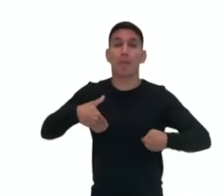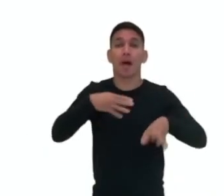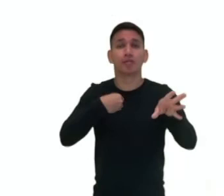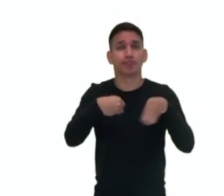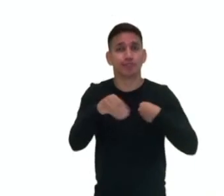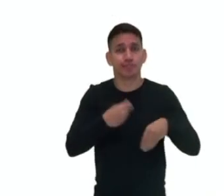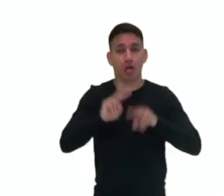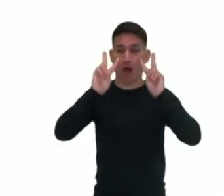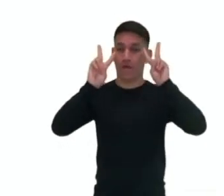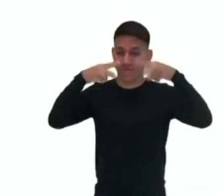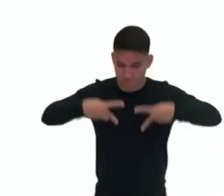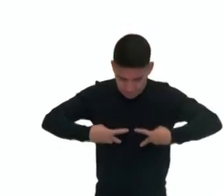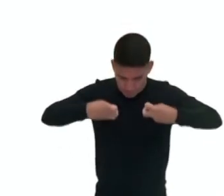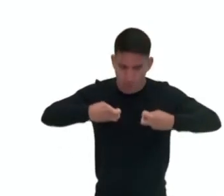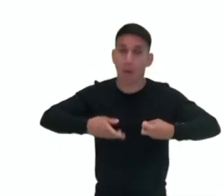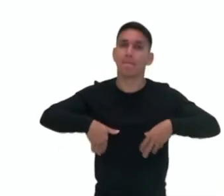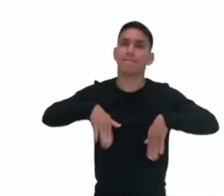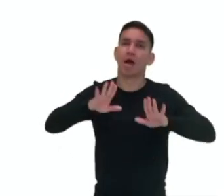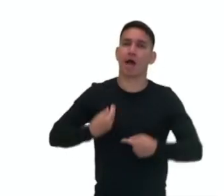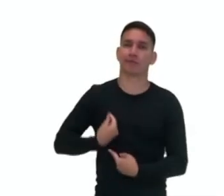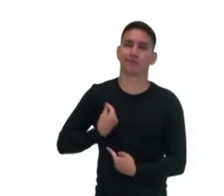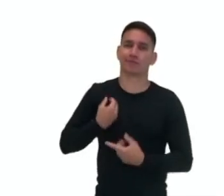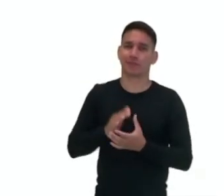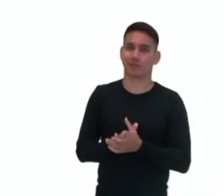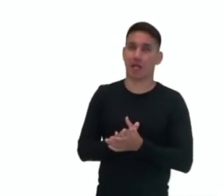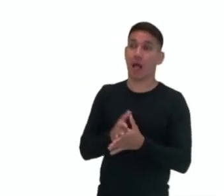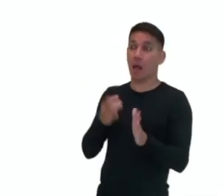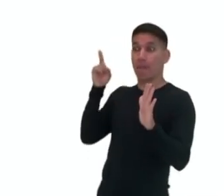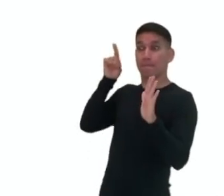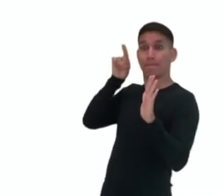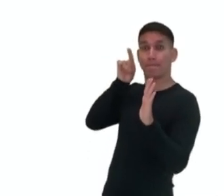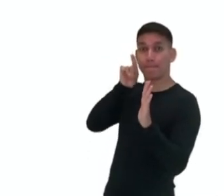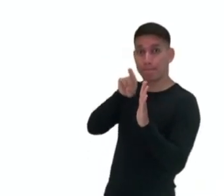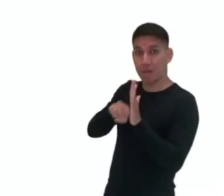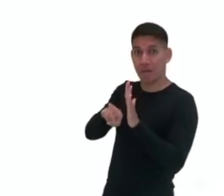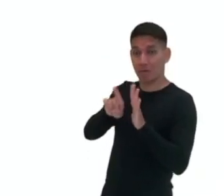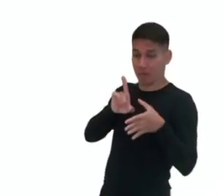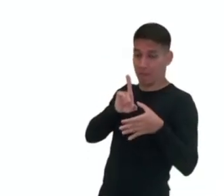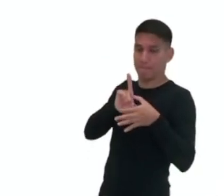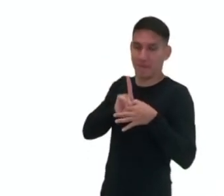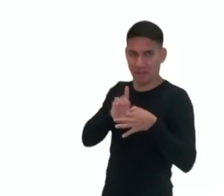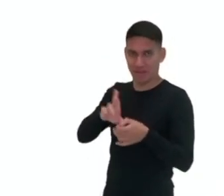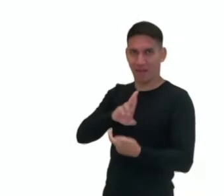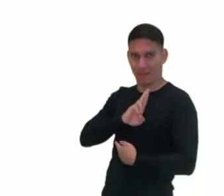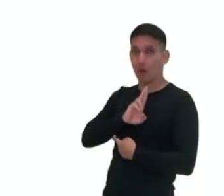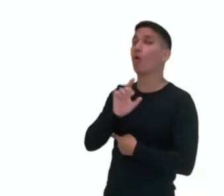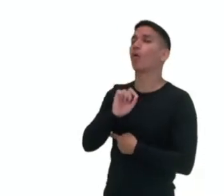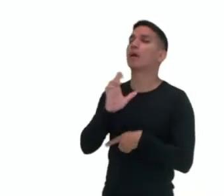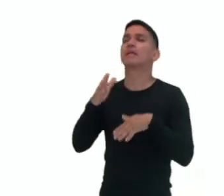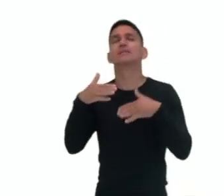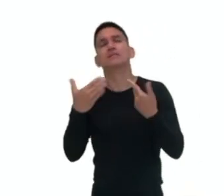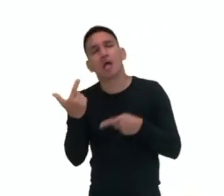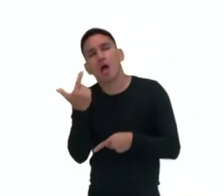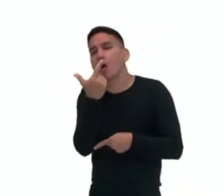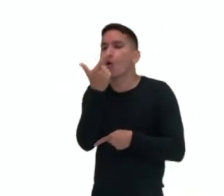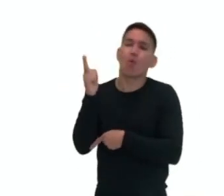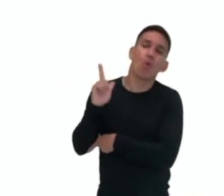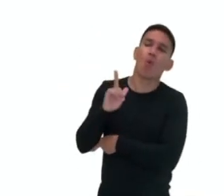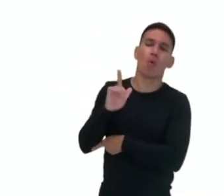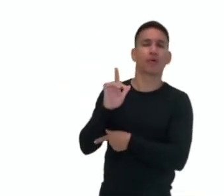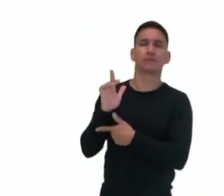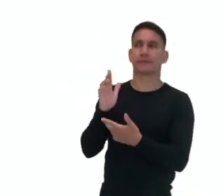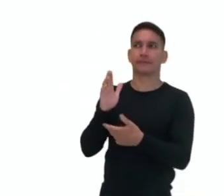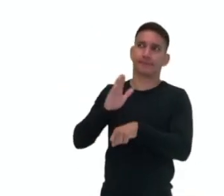sua sobrevivência. A pergunta engajada na resposta dada seria: então, em outras palavras,